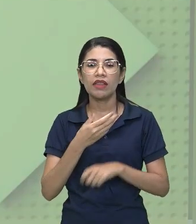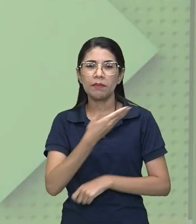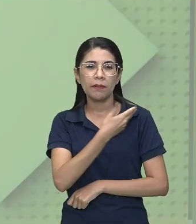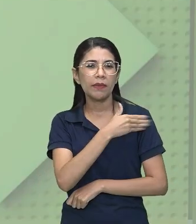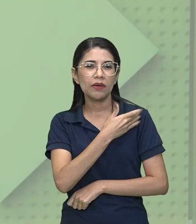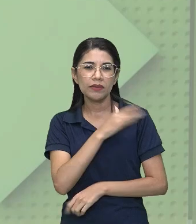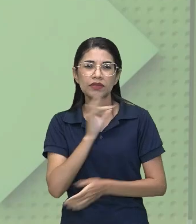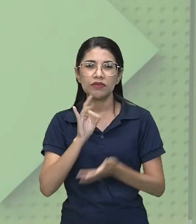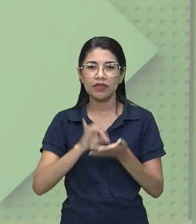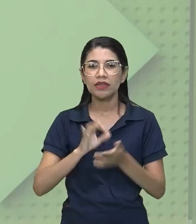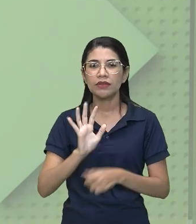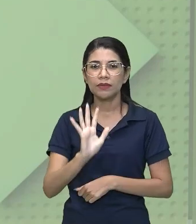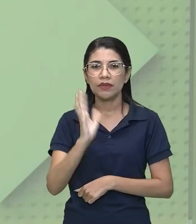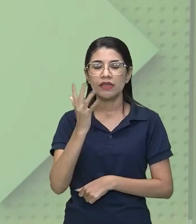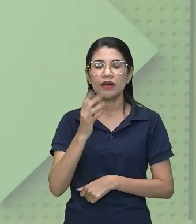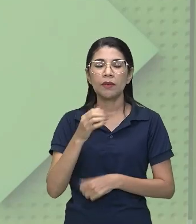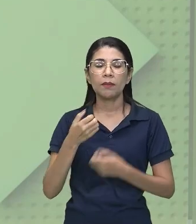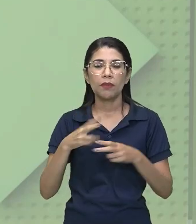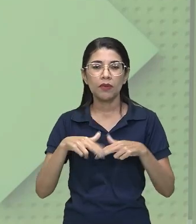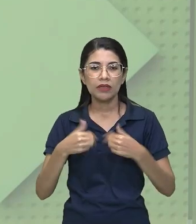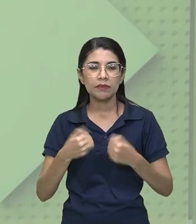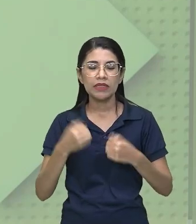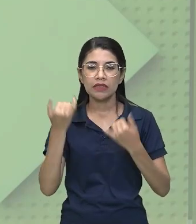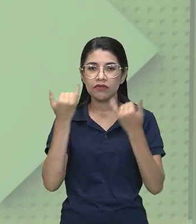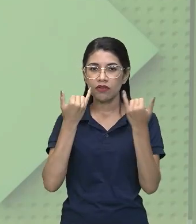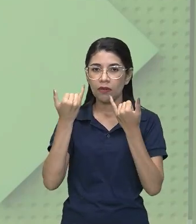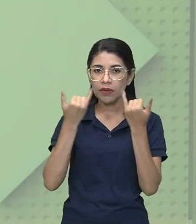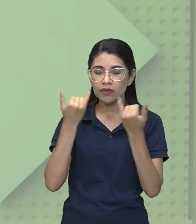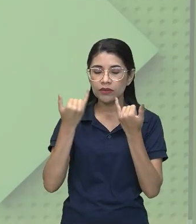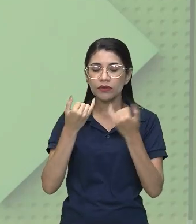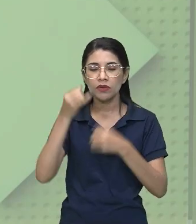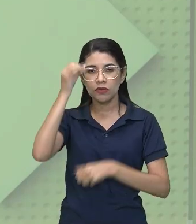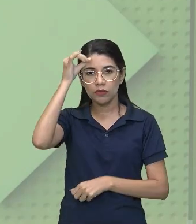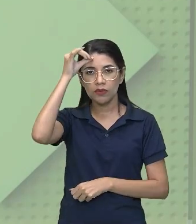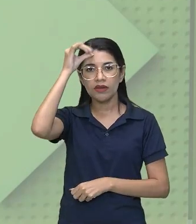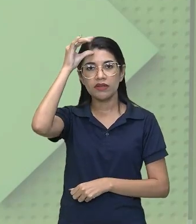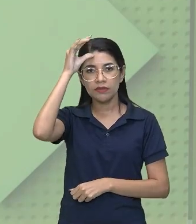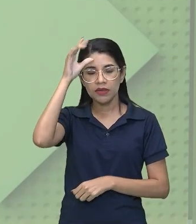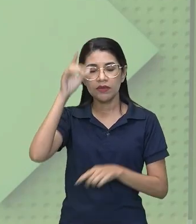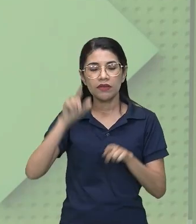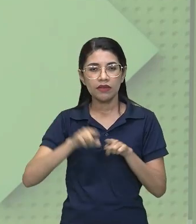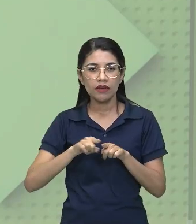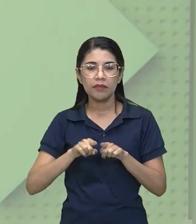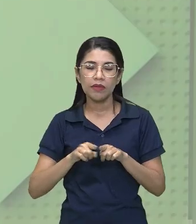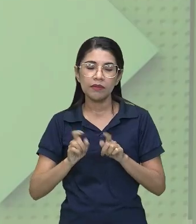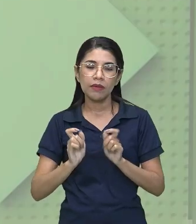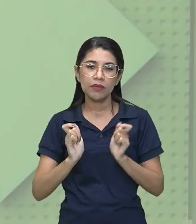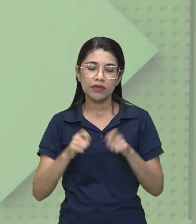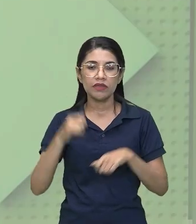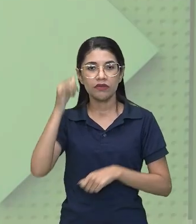preconceituoso, né? Então, quanto mais informação a gente tem, mais conhecimento a gente tem, a gente